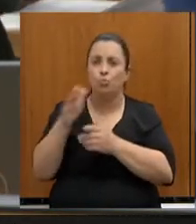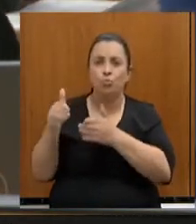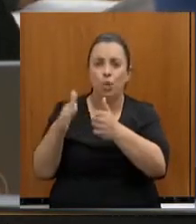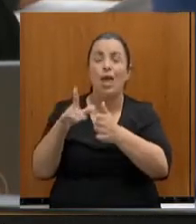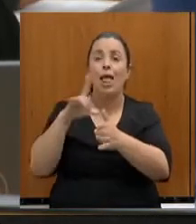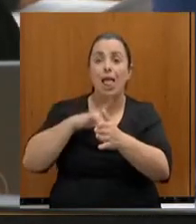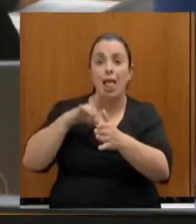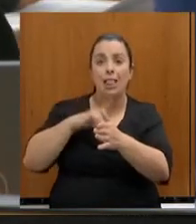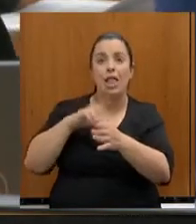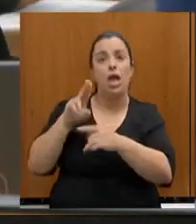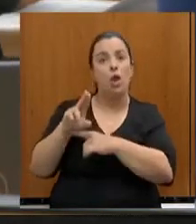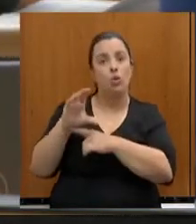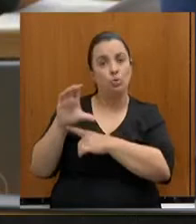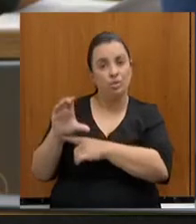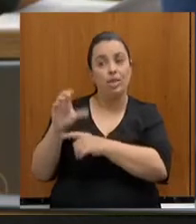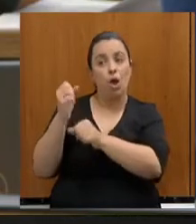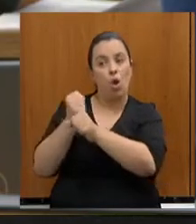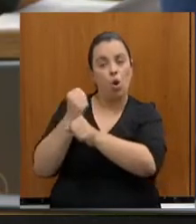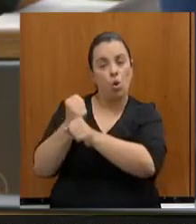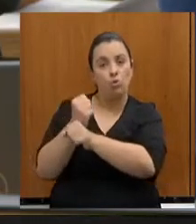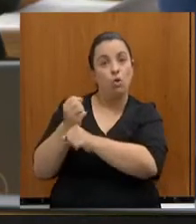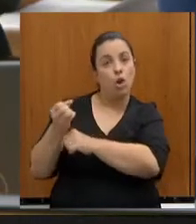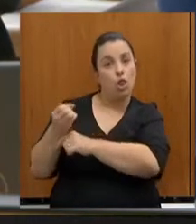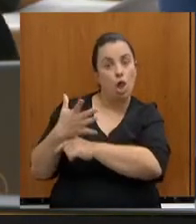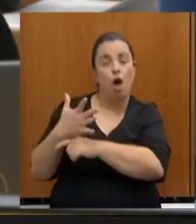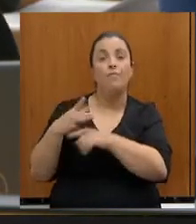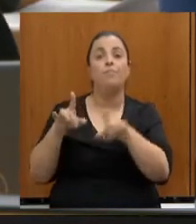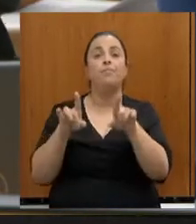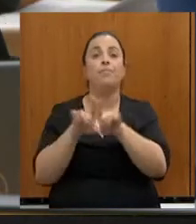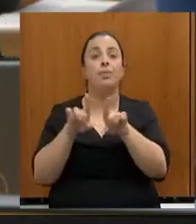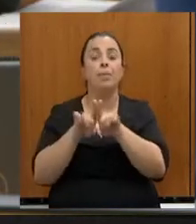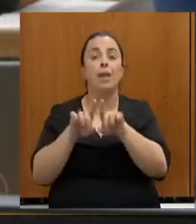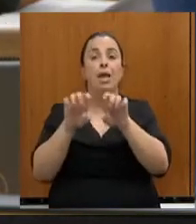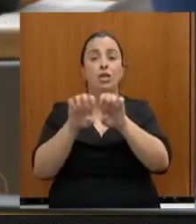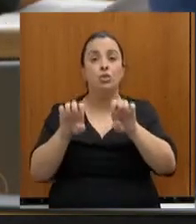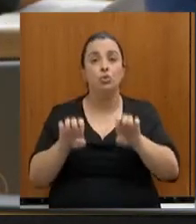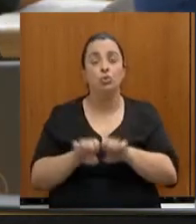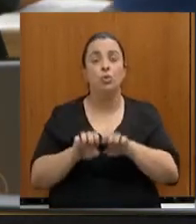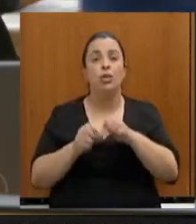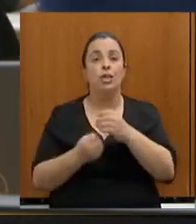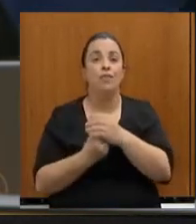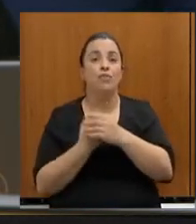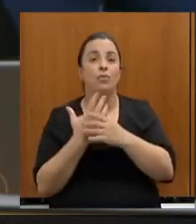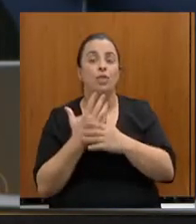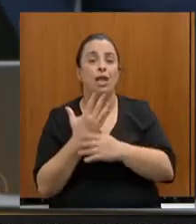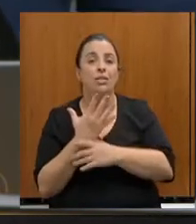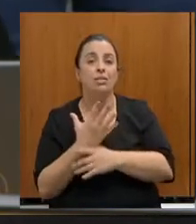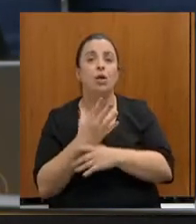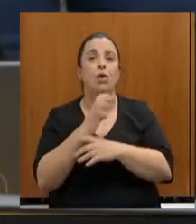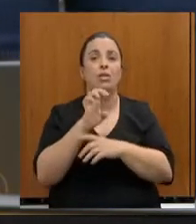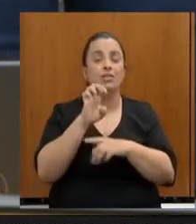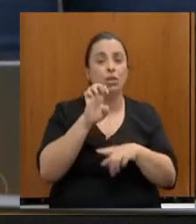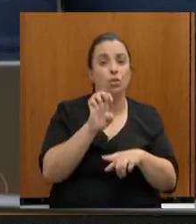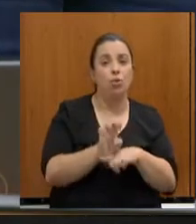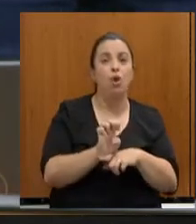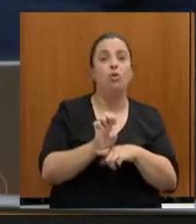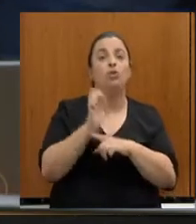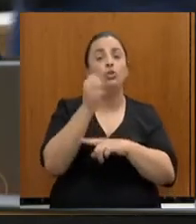unidade de conservação também prevista a estruturação da fundação Estadual de Meio Ambiente para